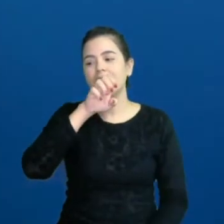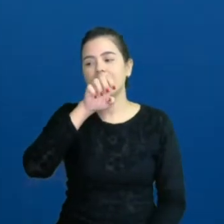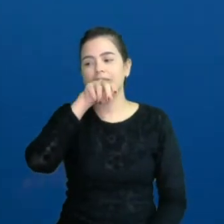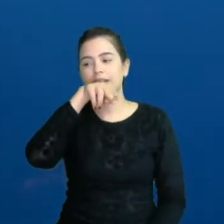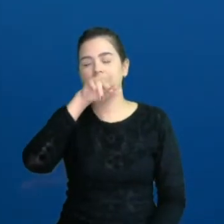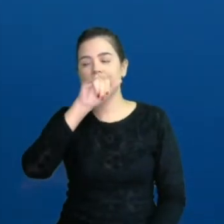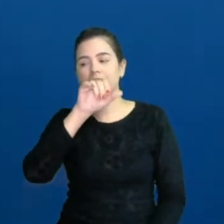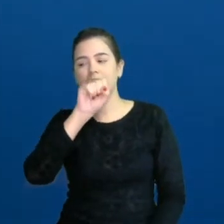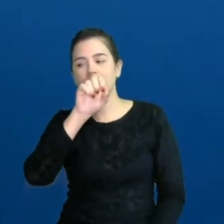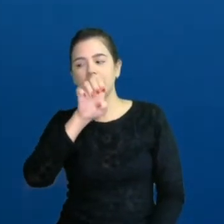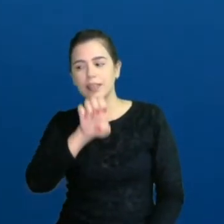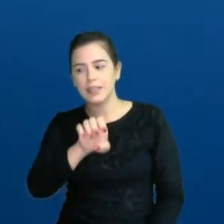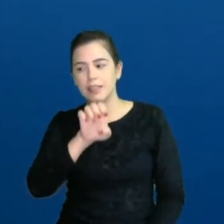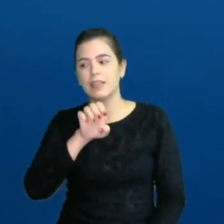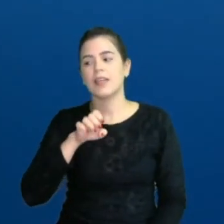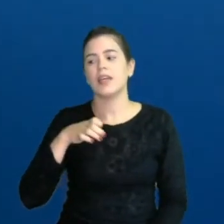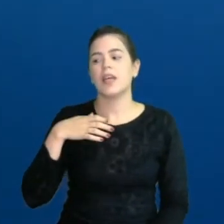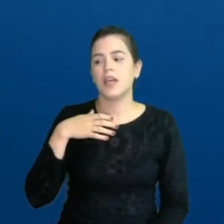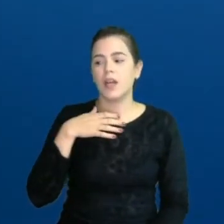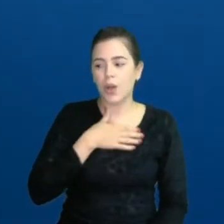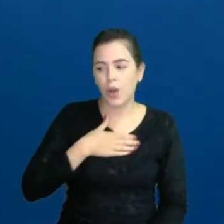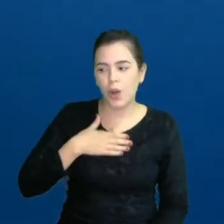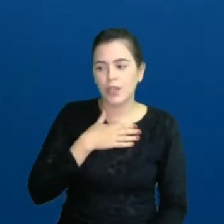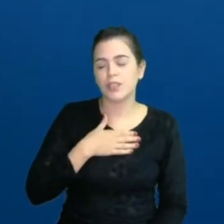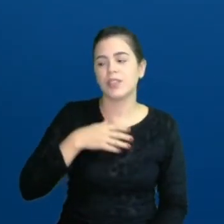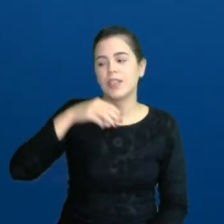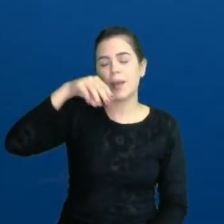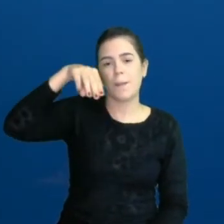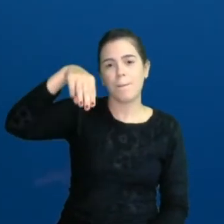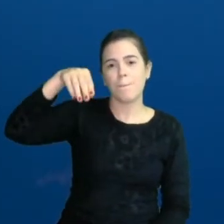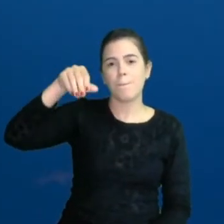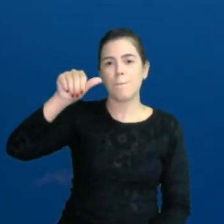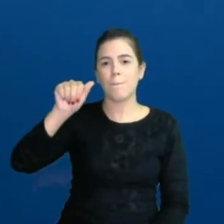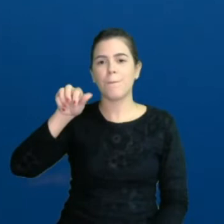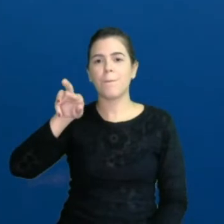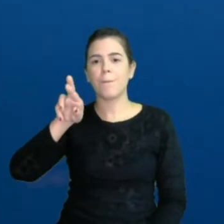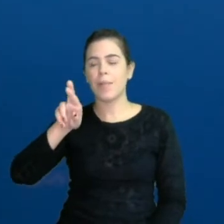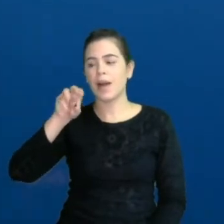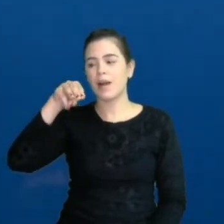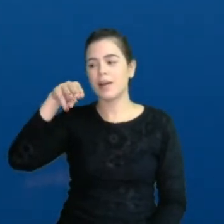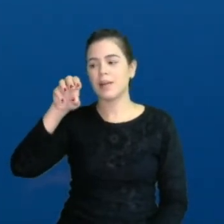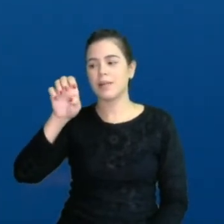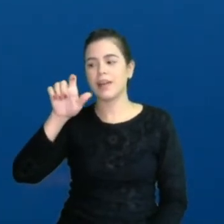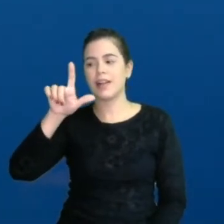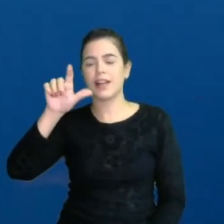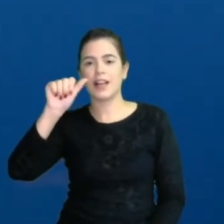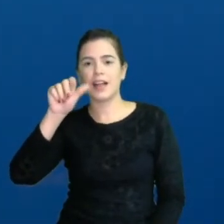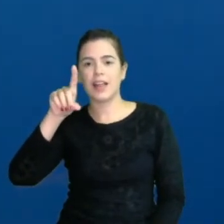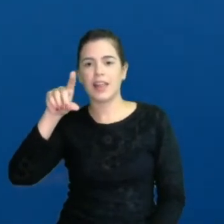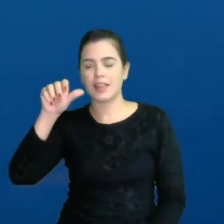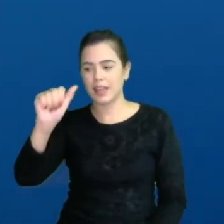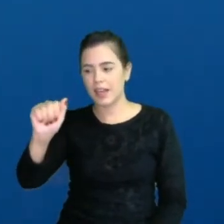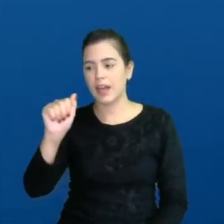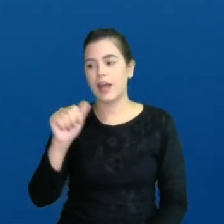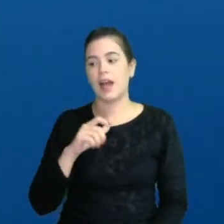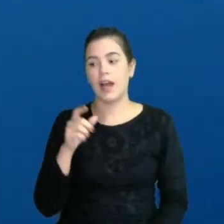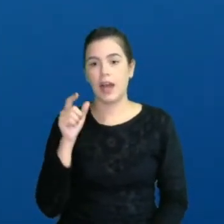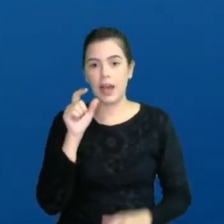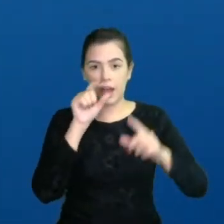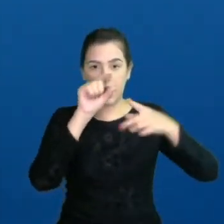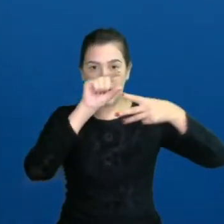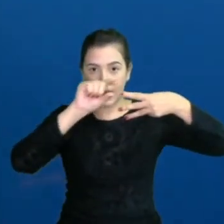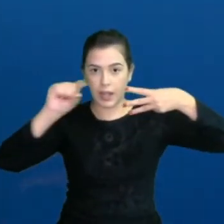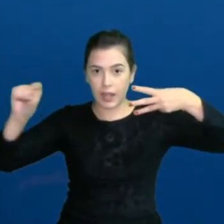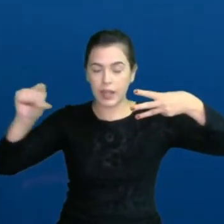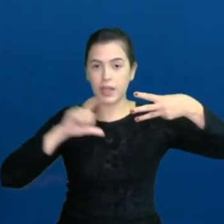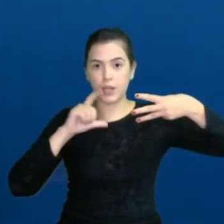de marmelada. Nessa frase eu tenho 2 palavras com D. Eu tenho aqui, ó, Denise